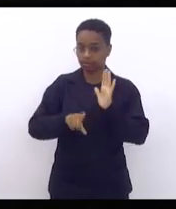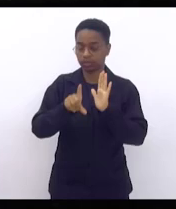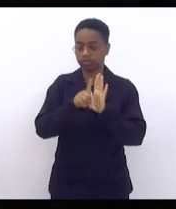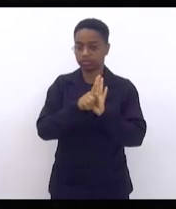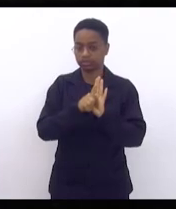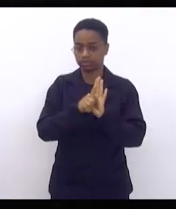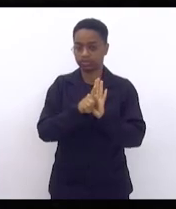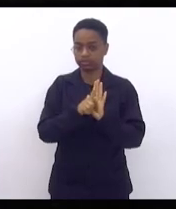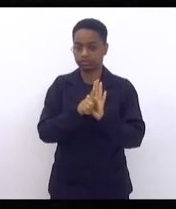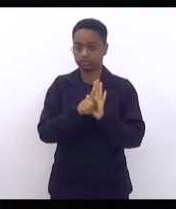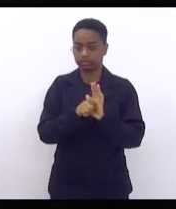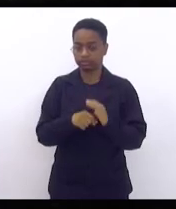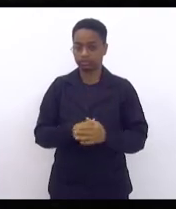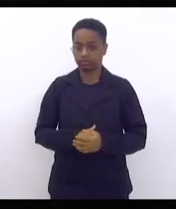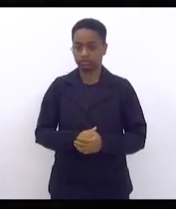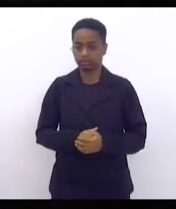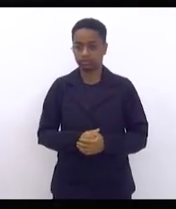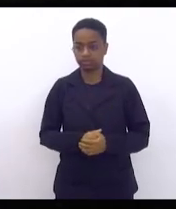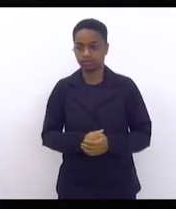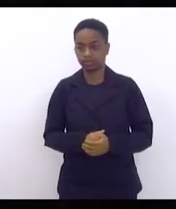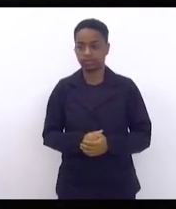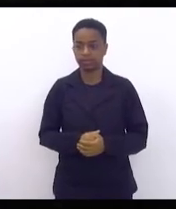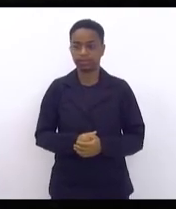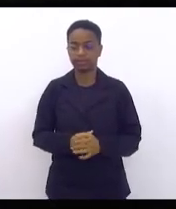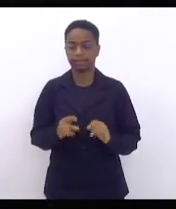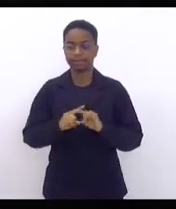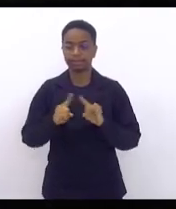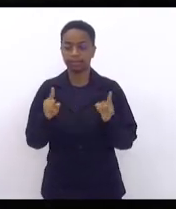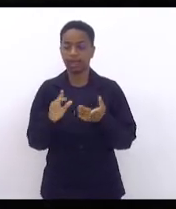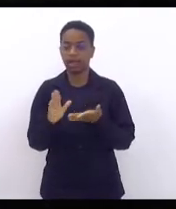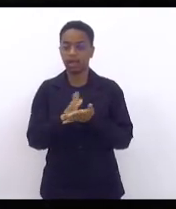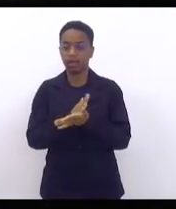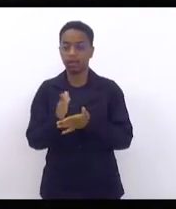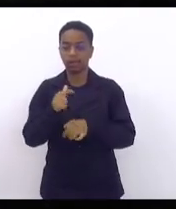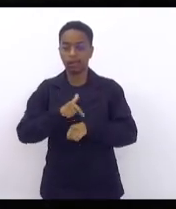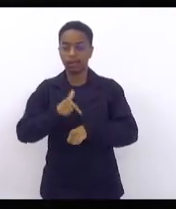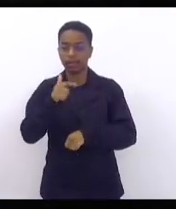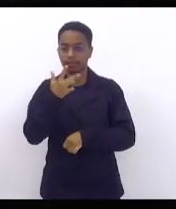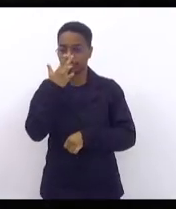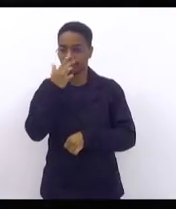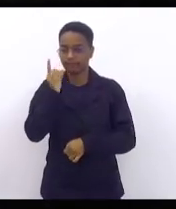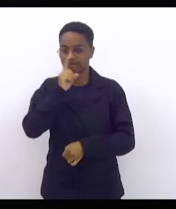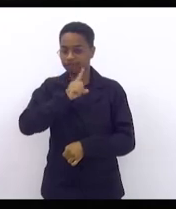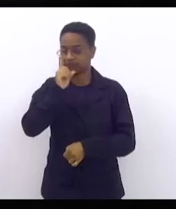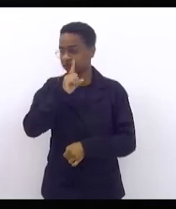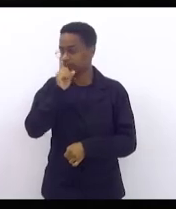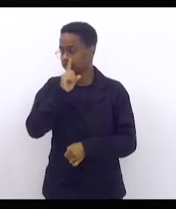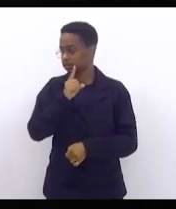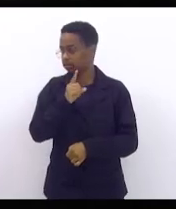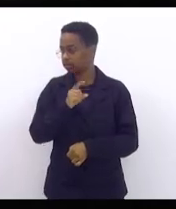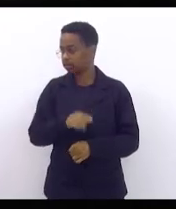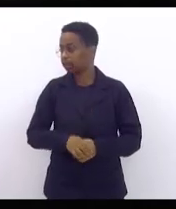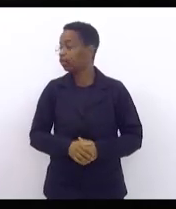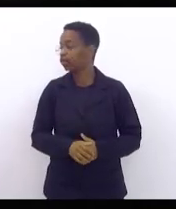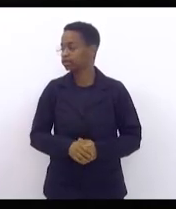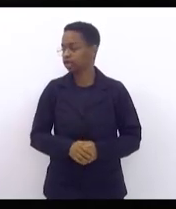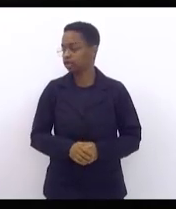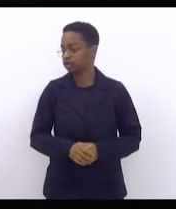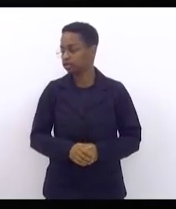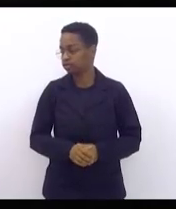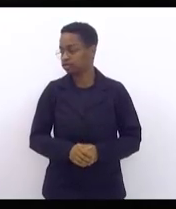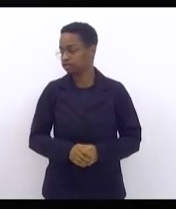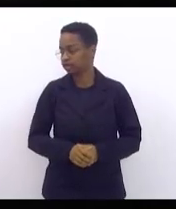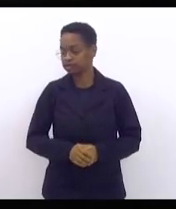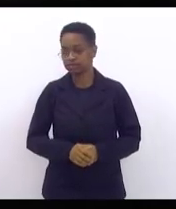lei em algum momento nos Fale um olhar por mais cabeças